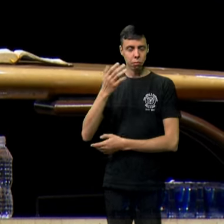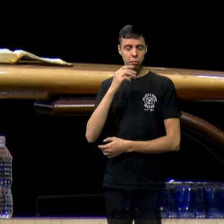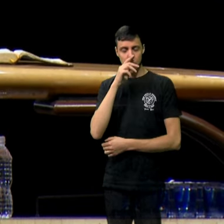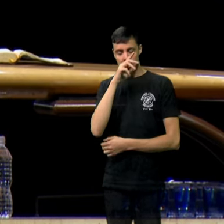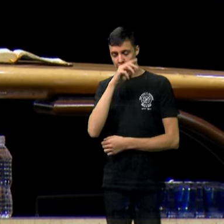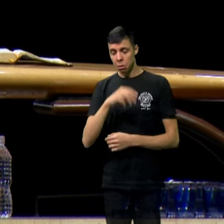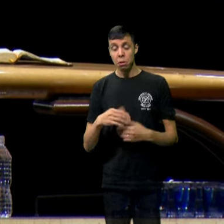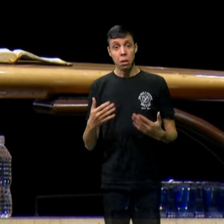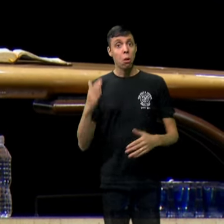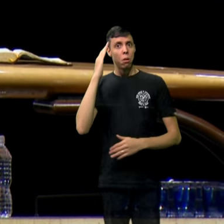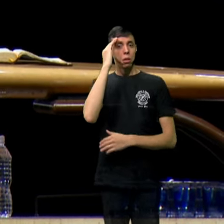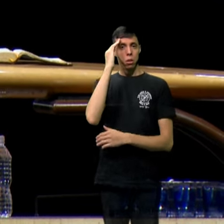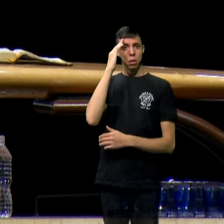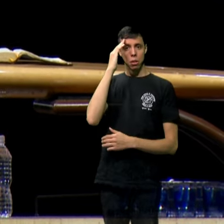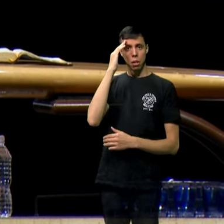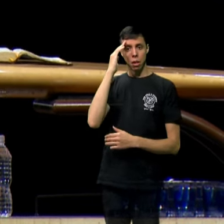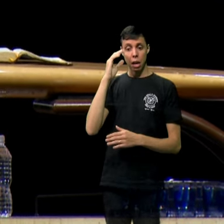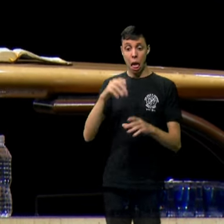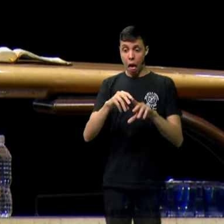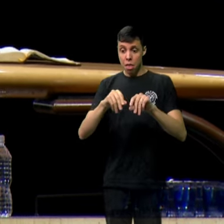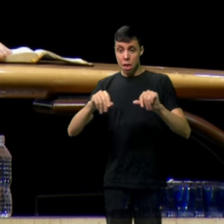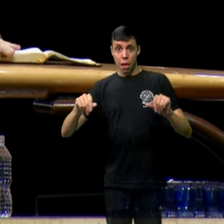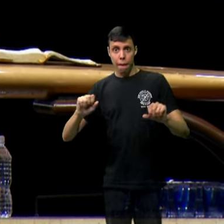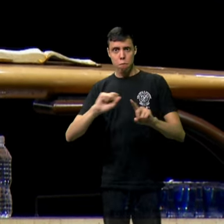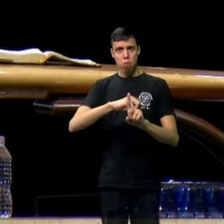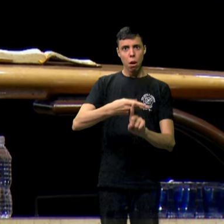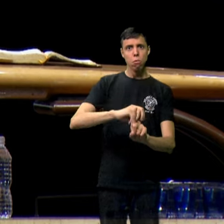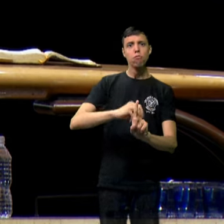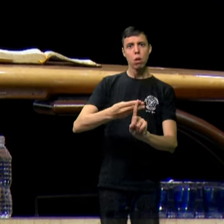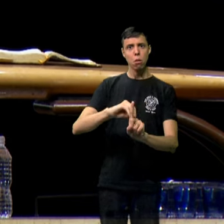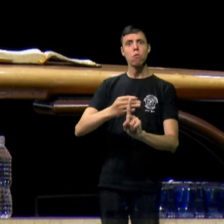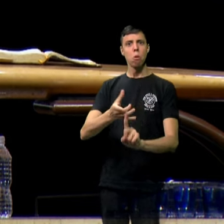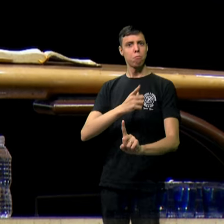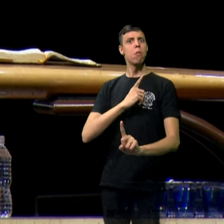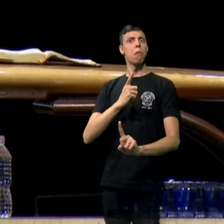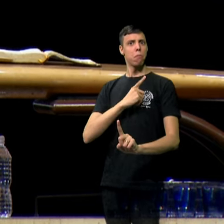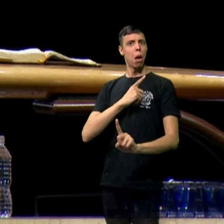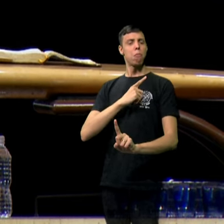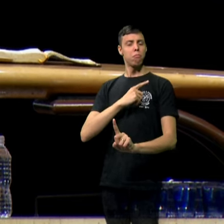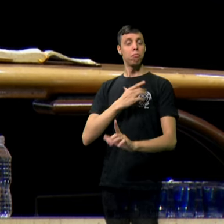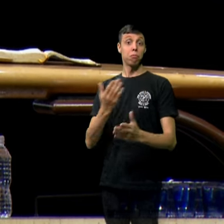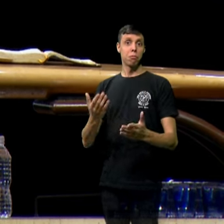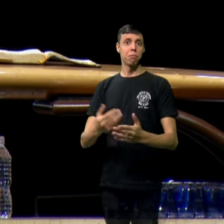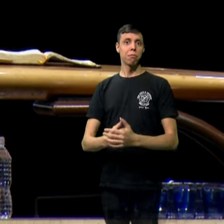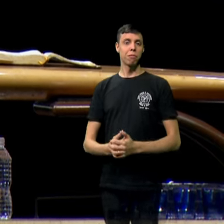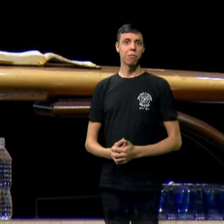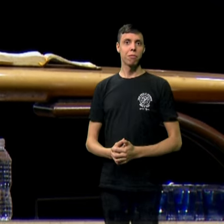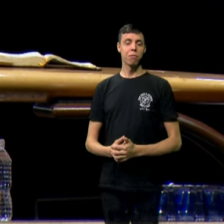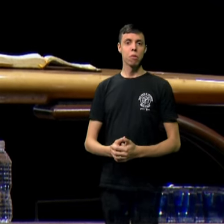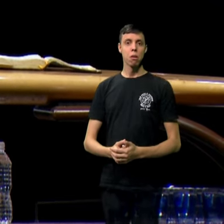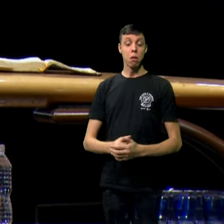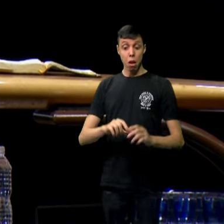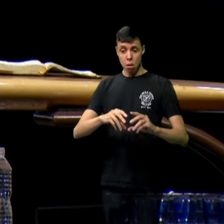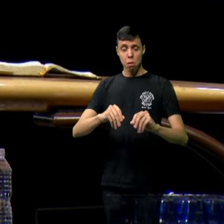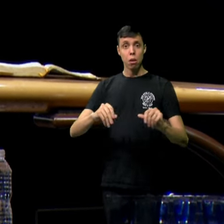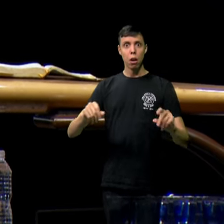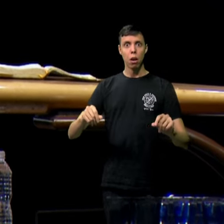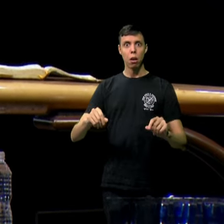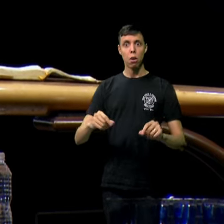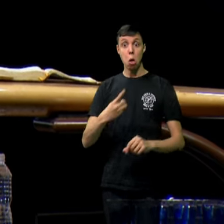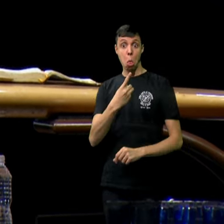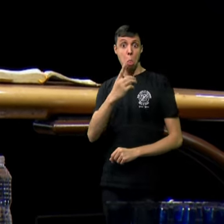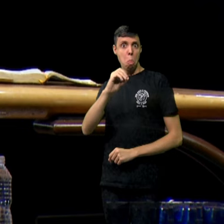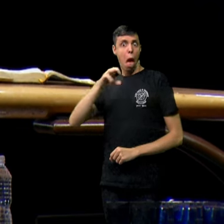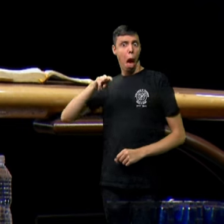Então eu entendi que a terra que dá o 30, a terra que dá o 60, a terra que dá o 100 por 1. E a terra que dá o 10 mil por